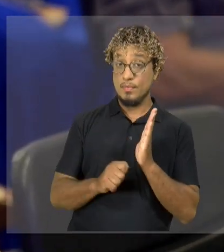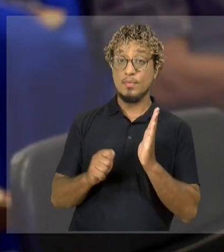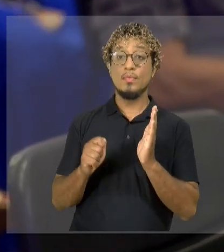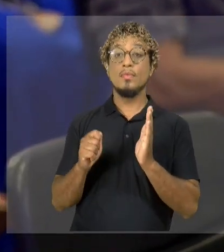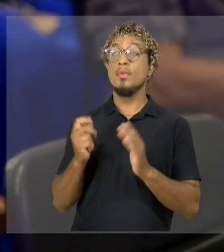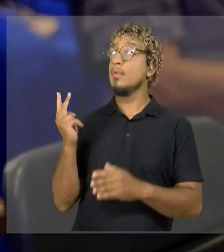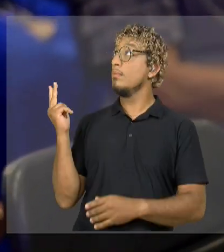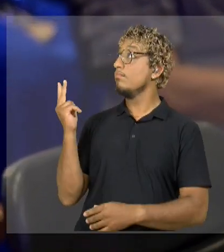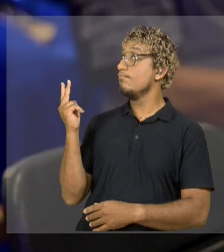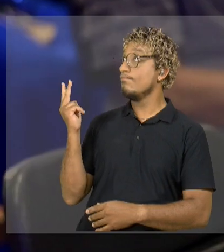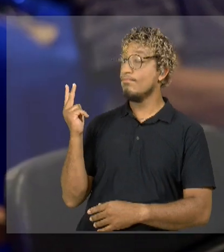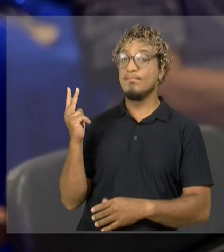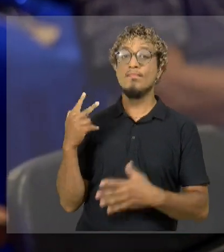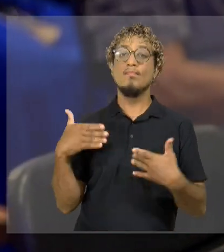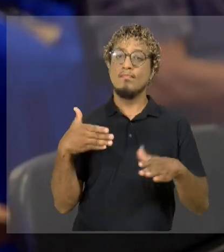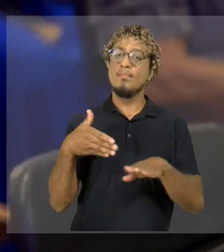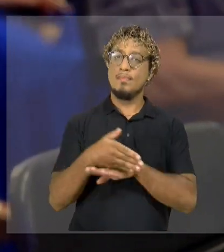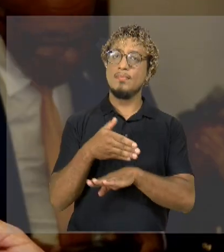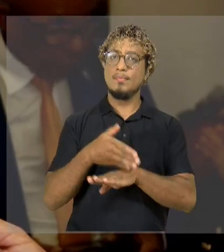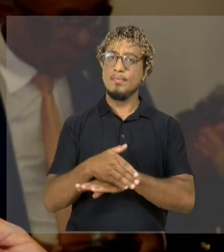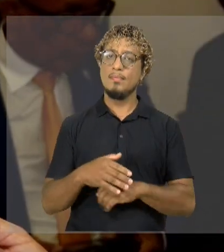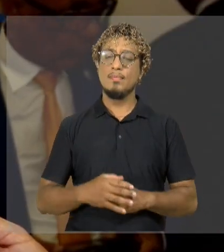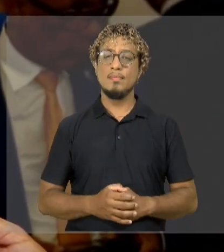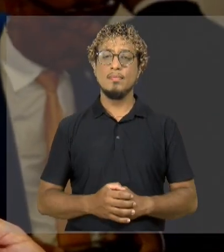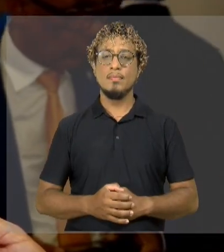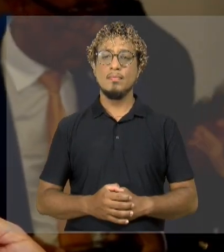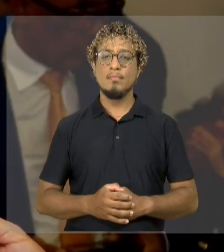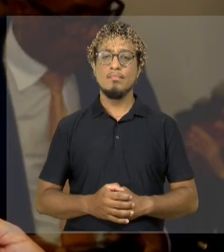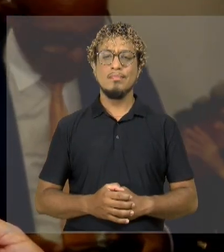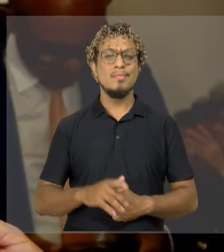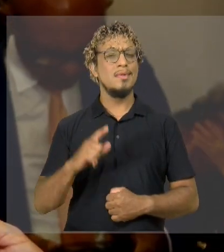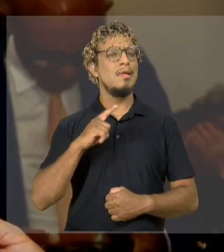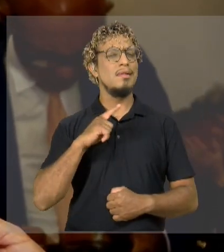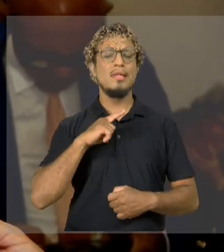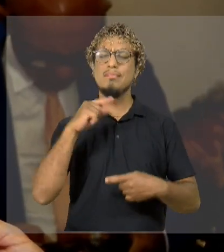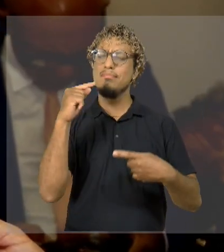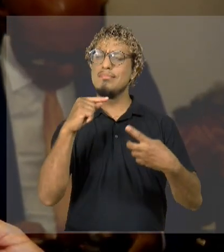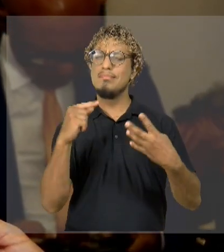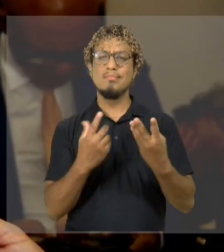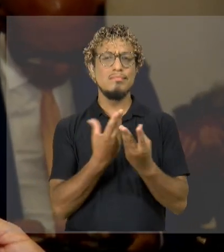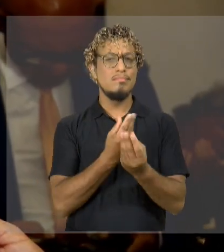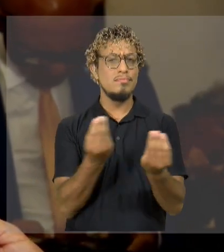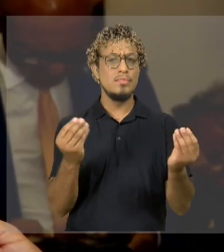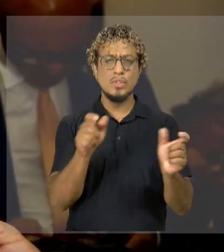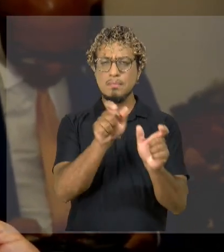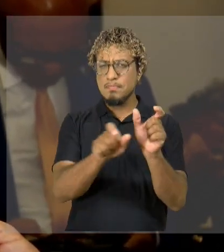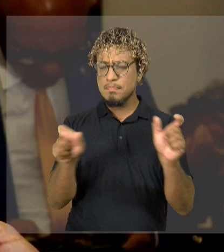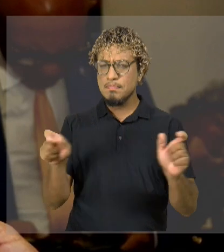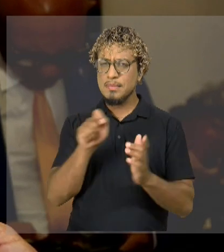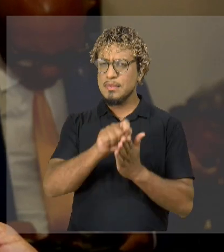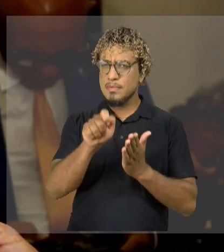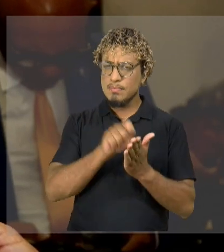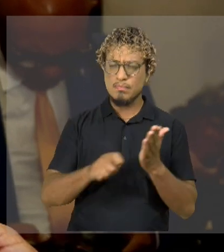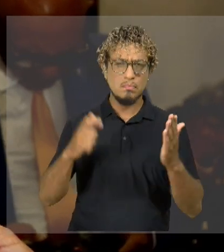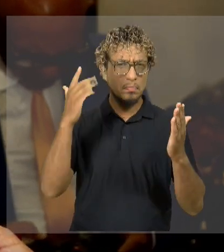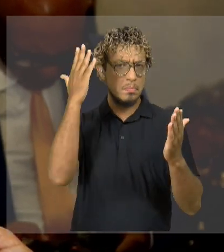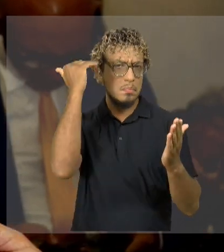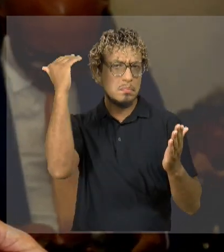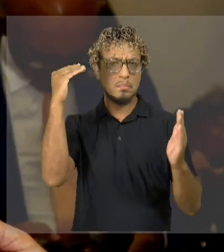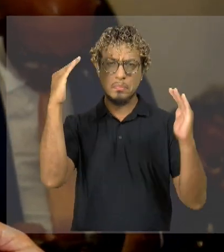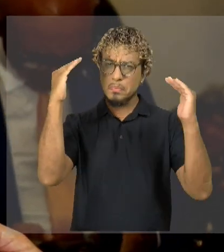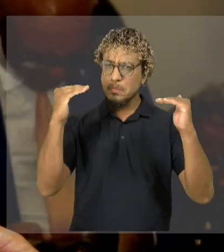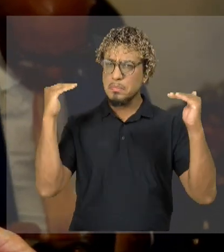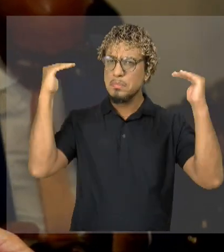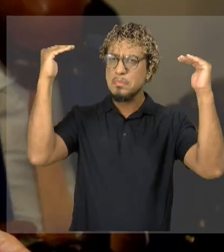Mari Del Priore participaram do encontro. São tantos escritores, escritores renomados, escritores de grande